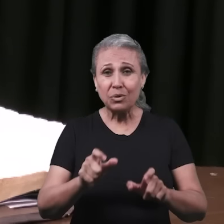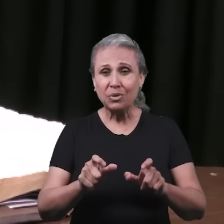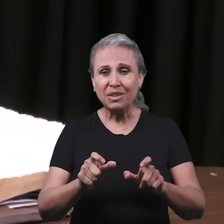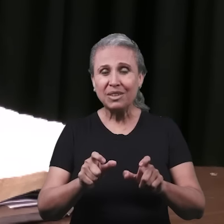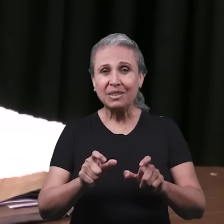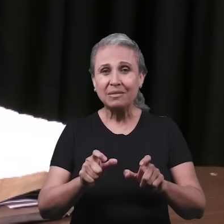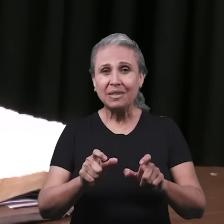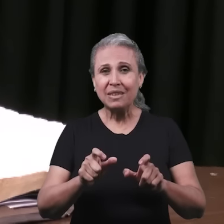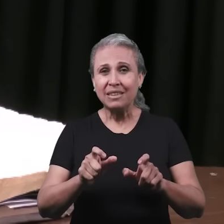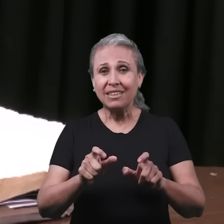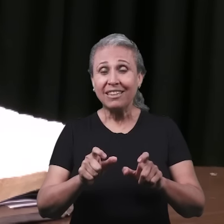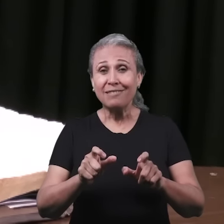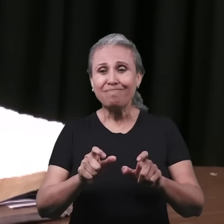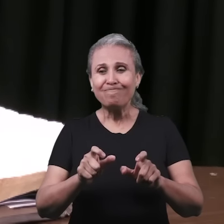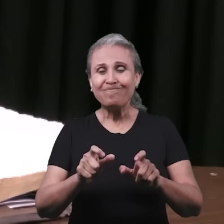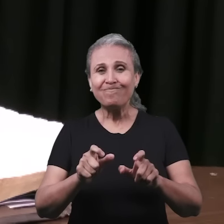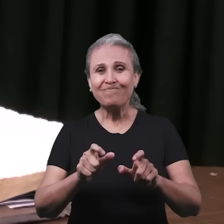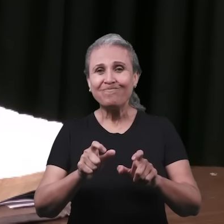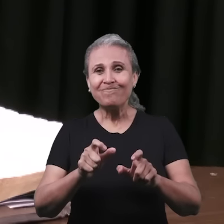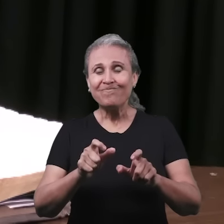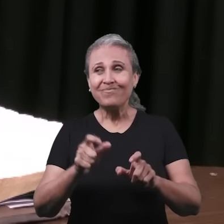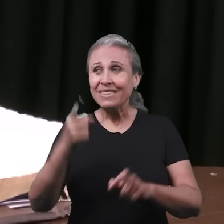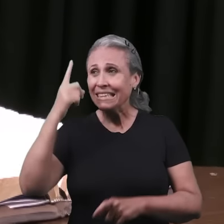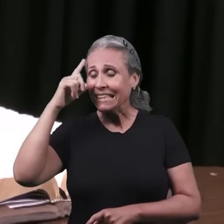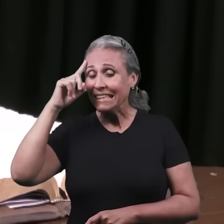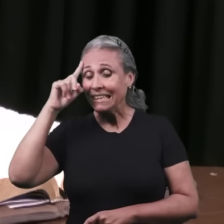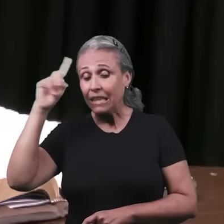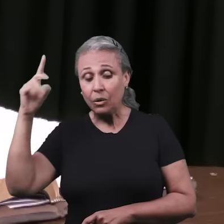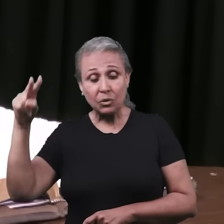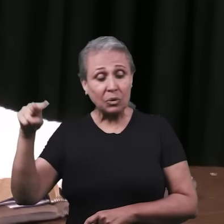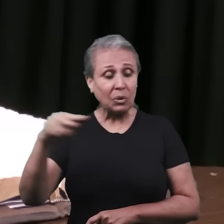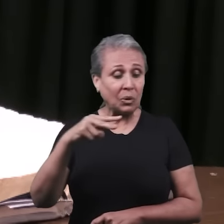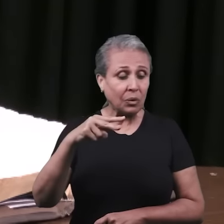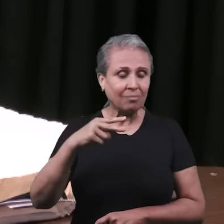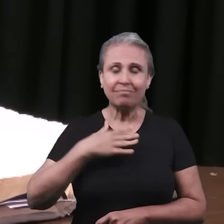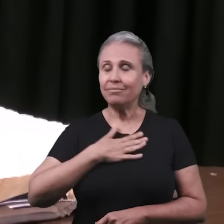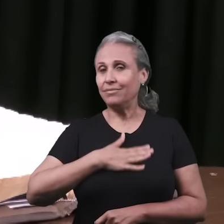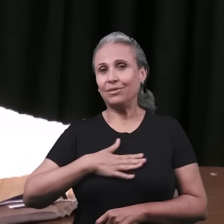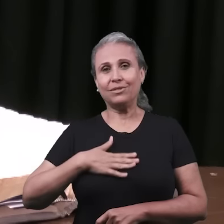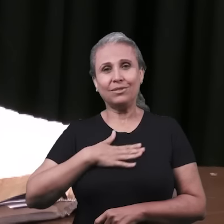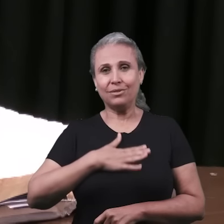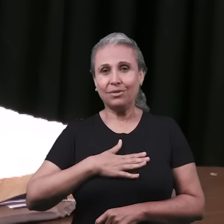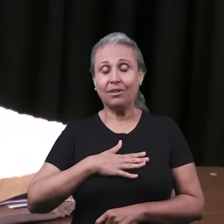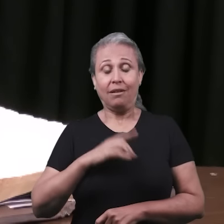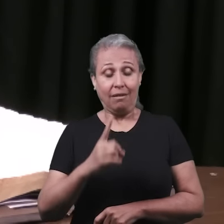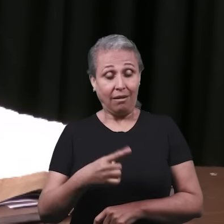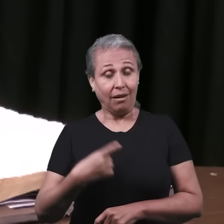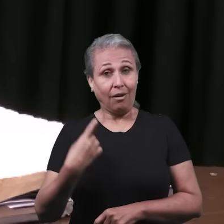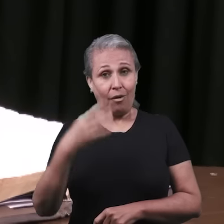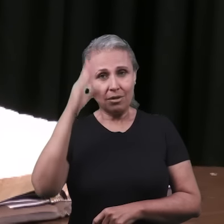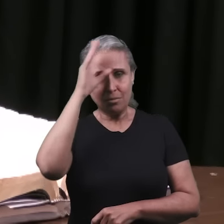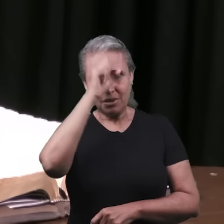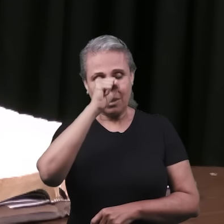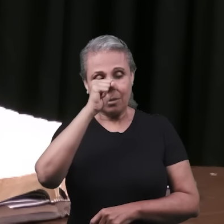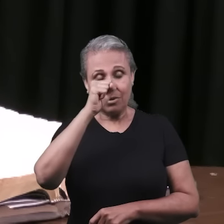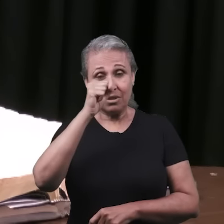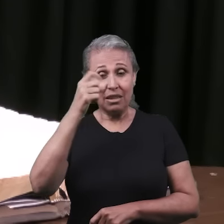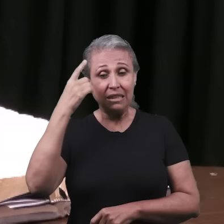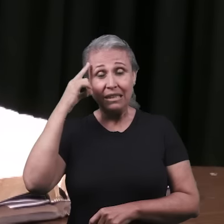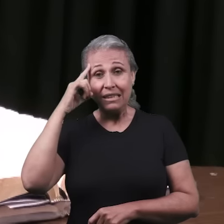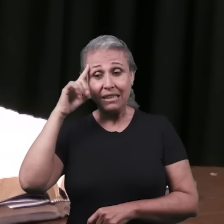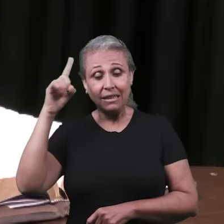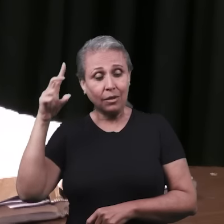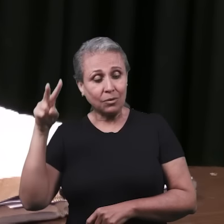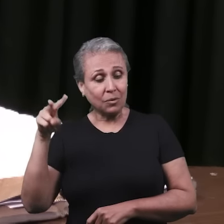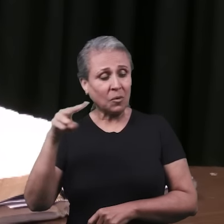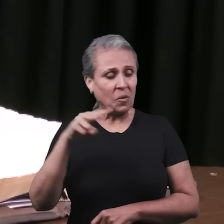agradaram a Deus. Então nós aprendemos também com aquelas pessoas que fizeram coisas que são reprováveis no